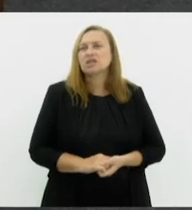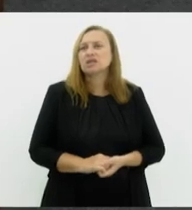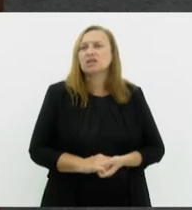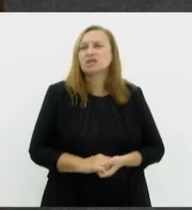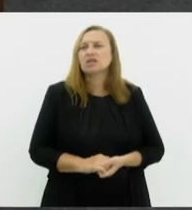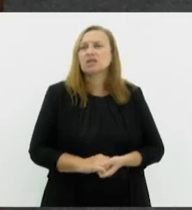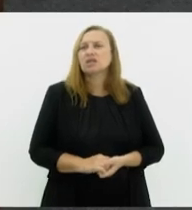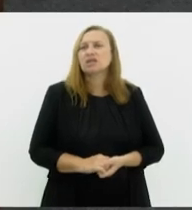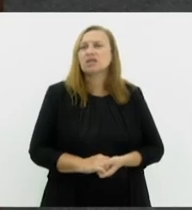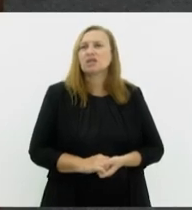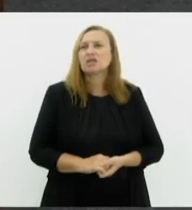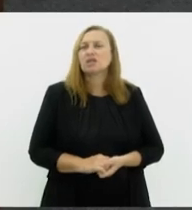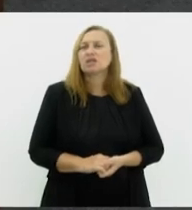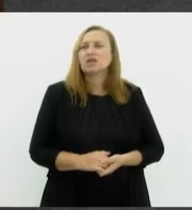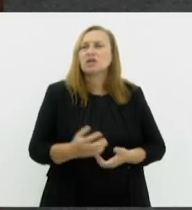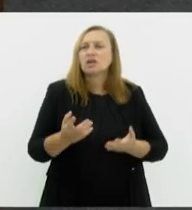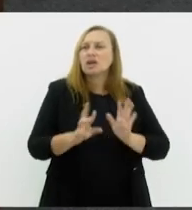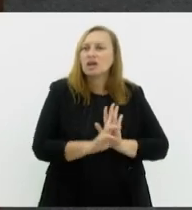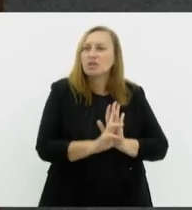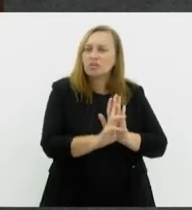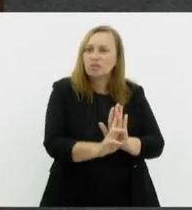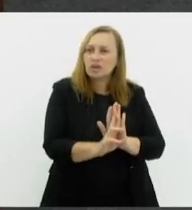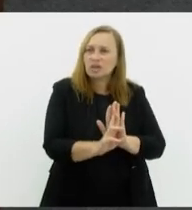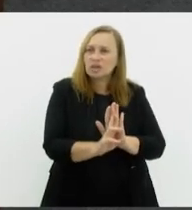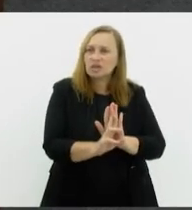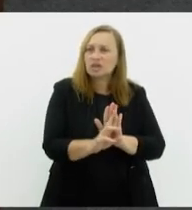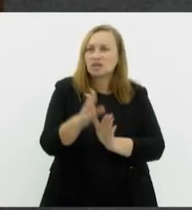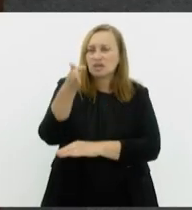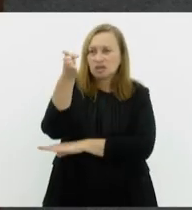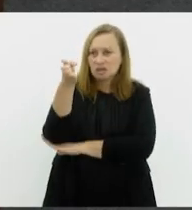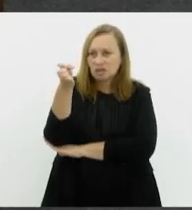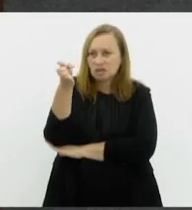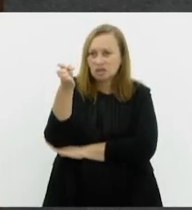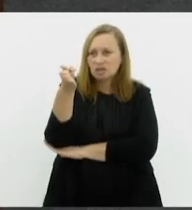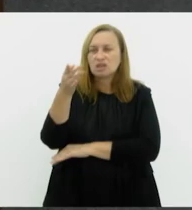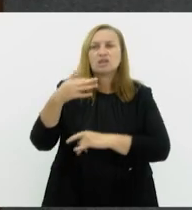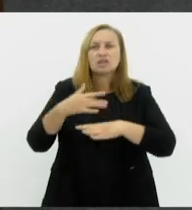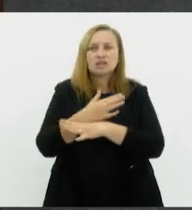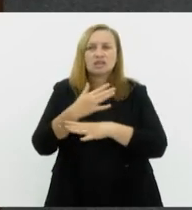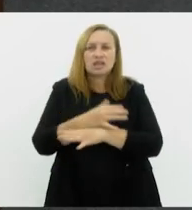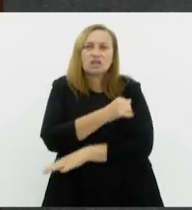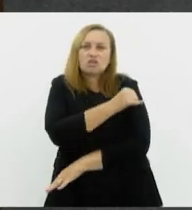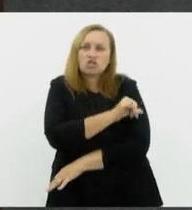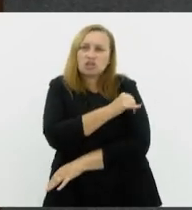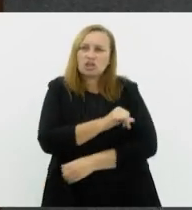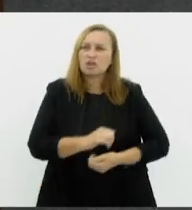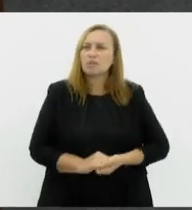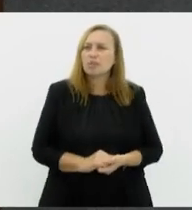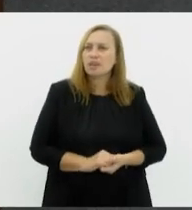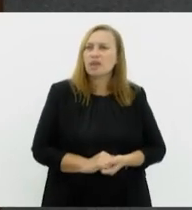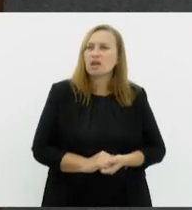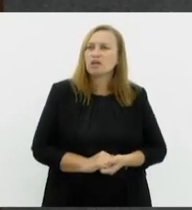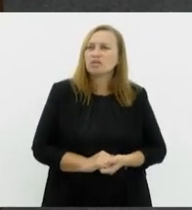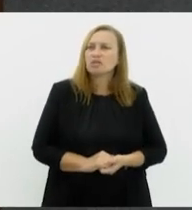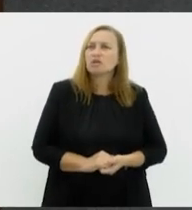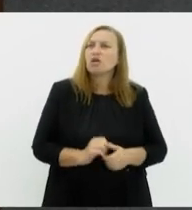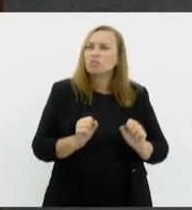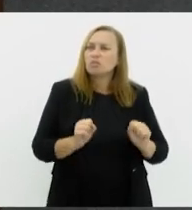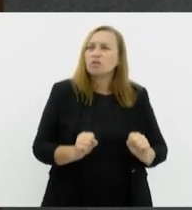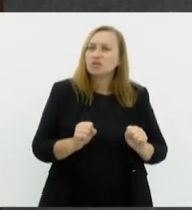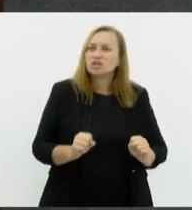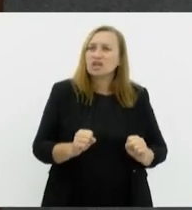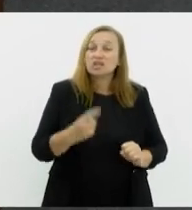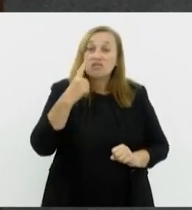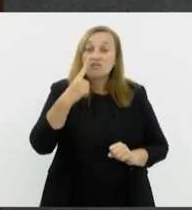queria que os representantes da rede de hotelaria da cidade do Rio de Janeiro pudessem assistir a sessão